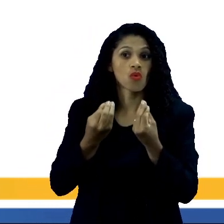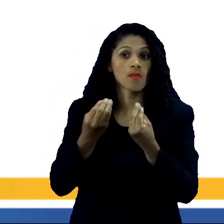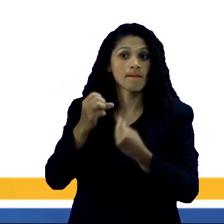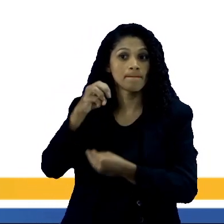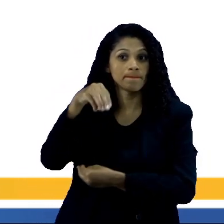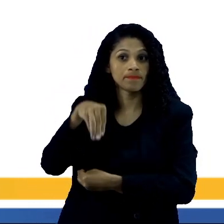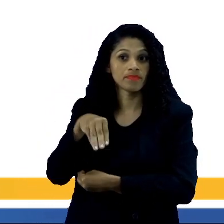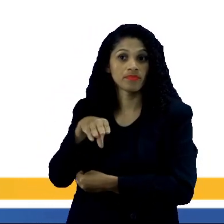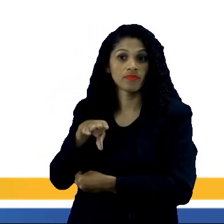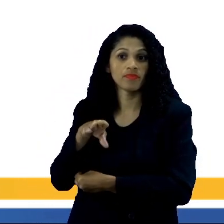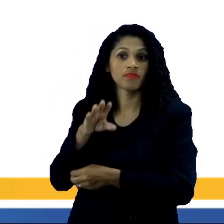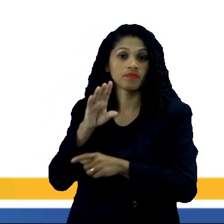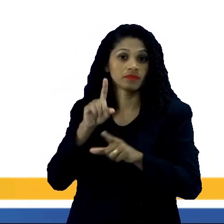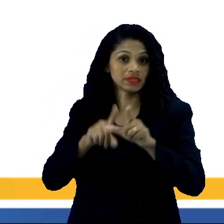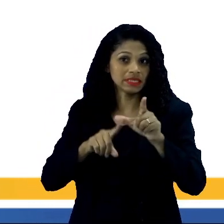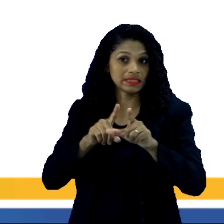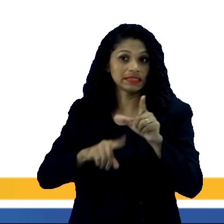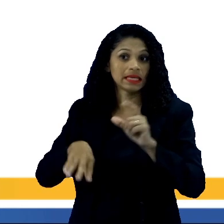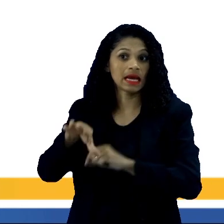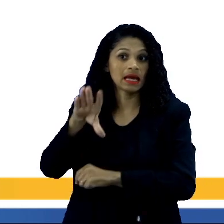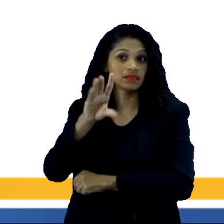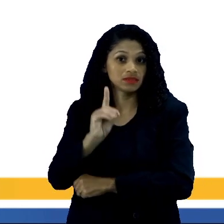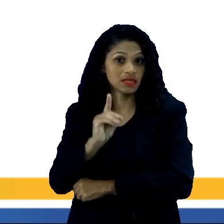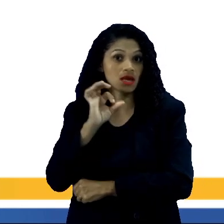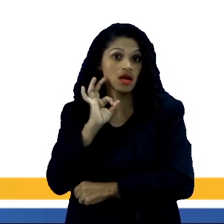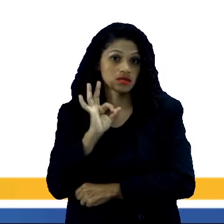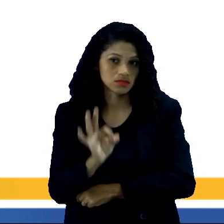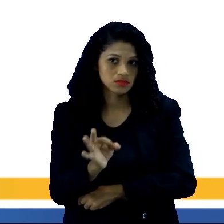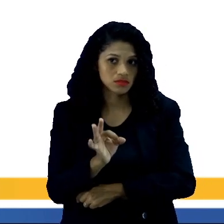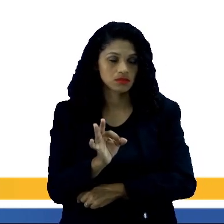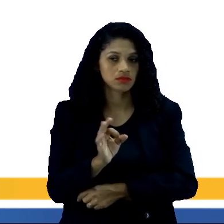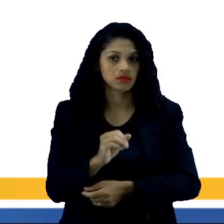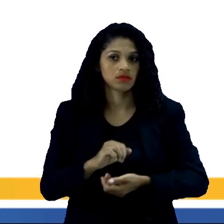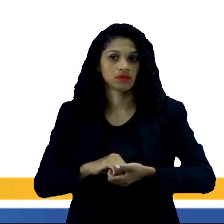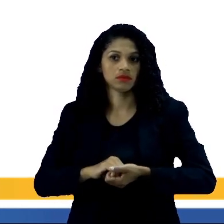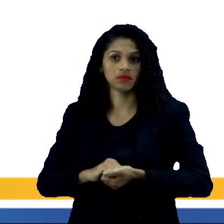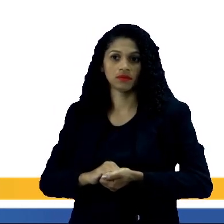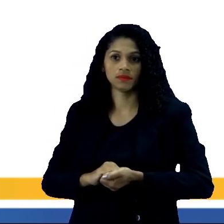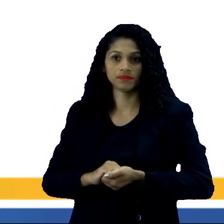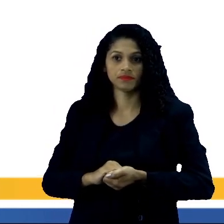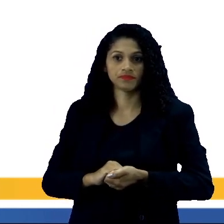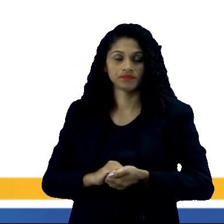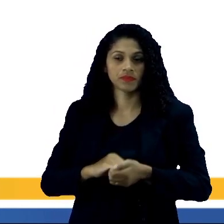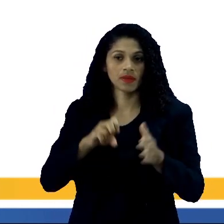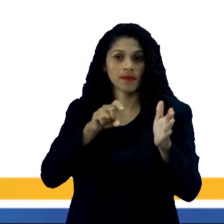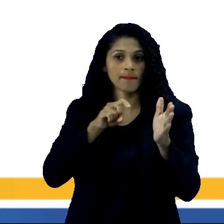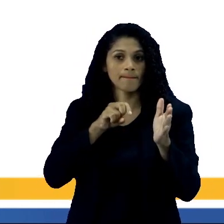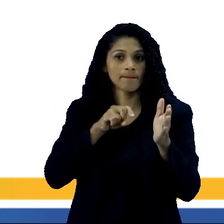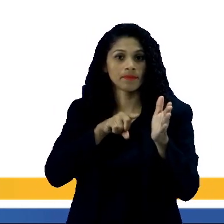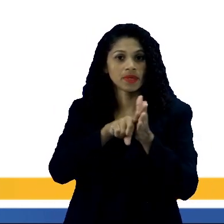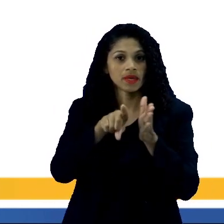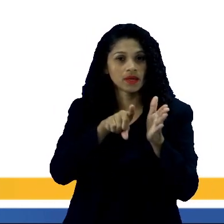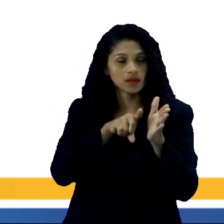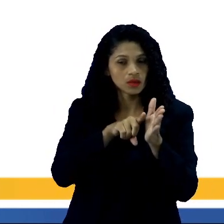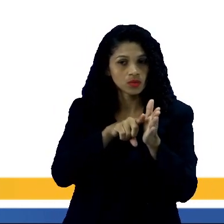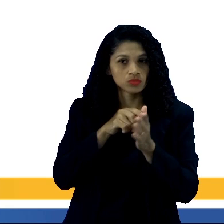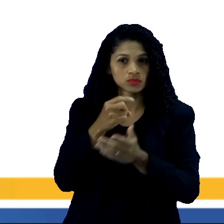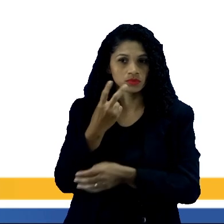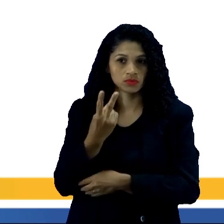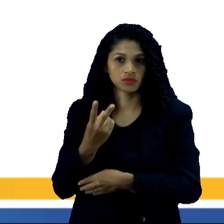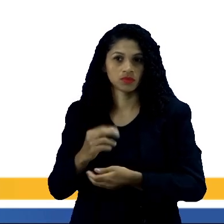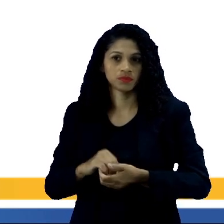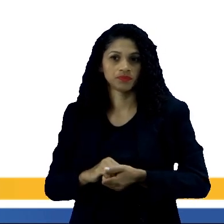combinar todas as nossas ações. Ela que vai fazer esse comando. Já na questão 2, nós temos o seguinte: são células